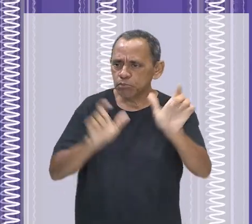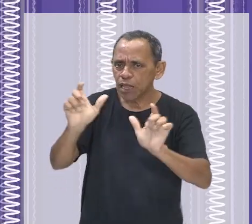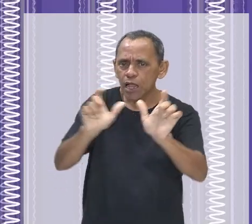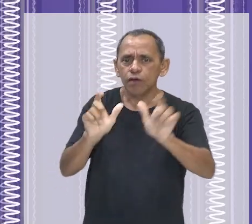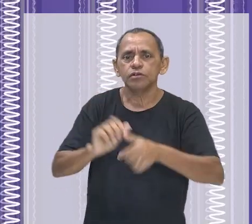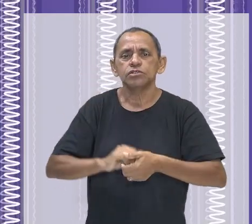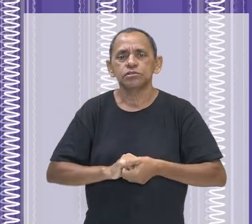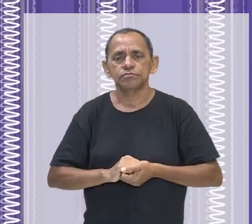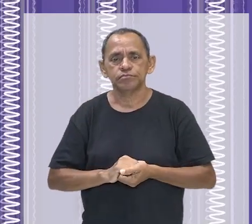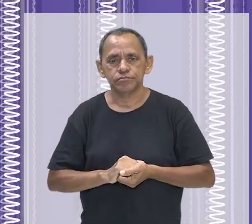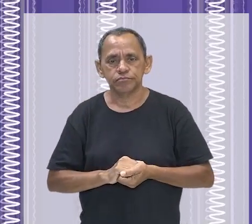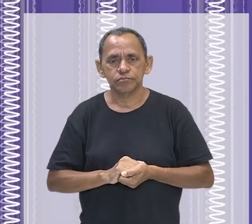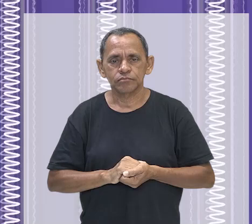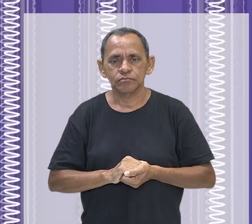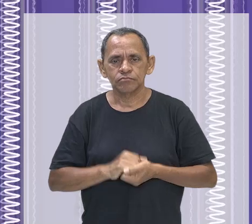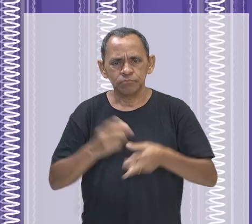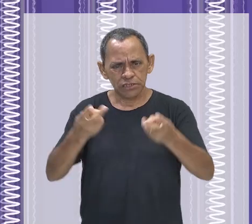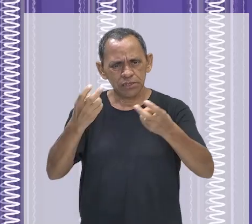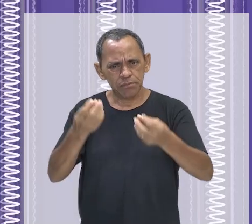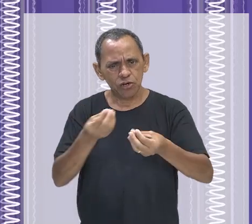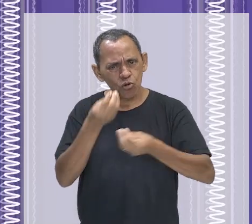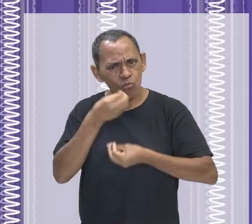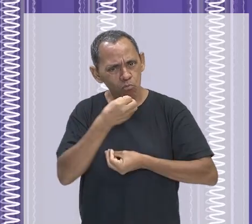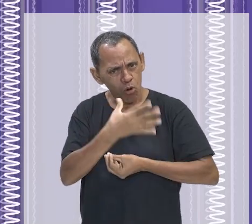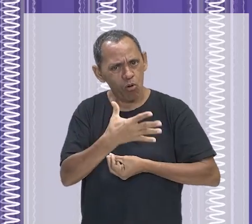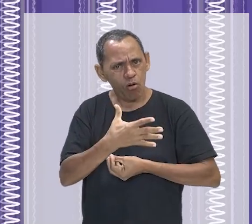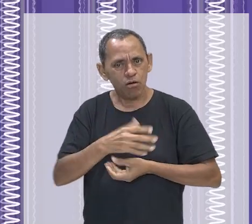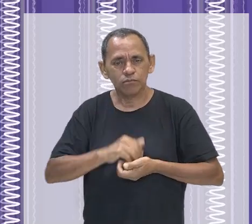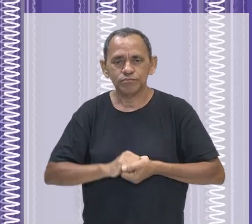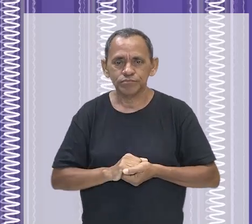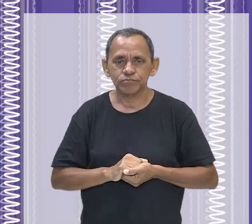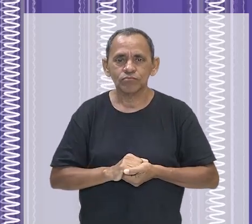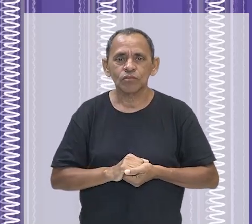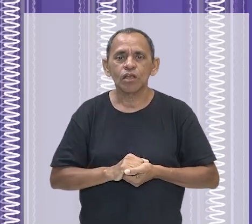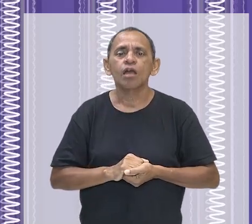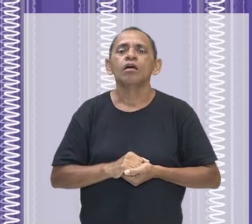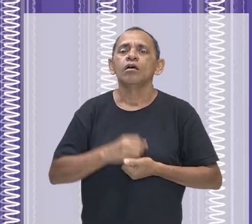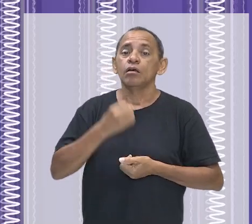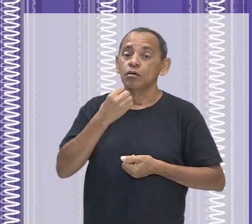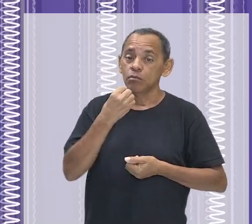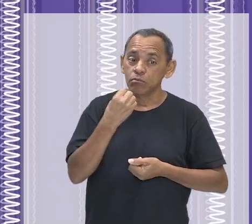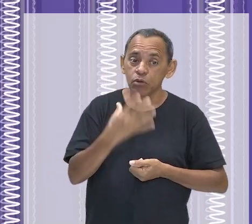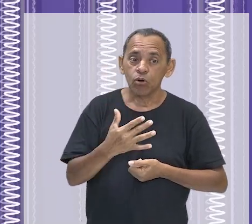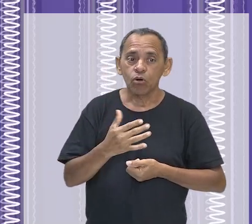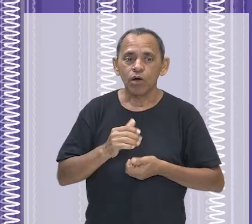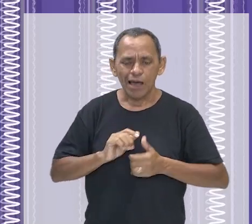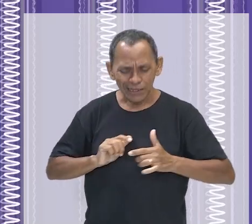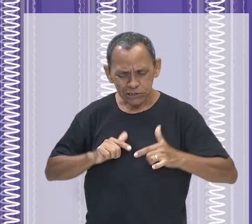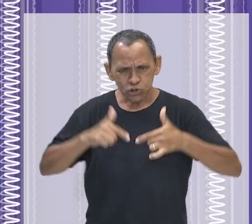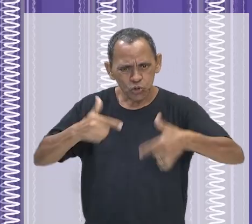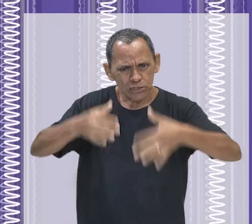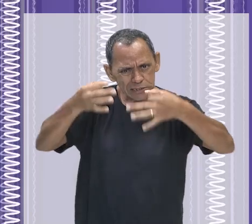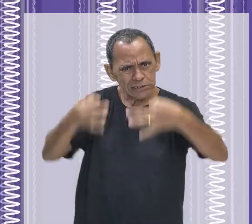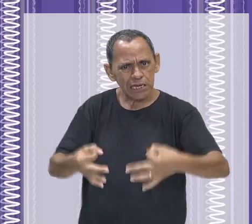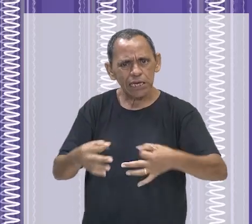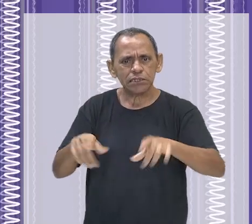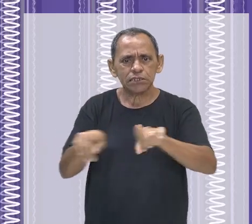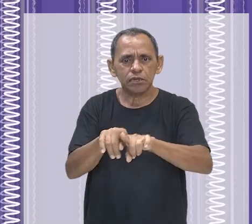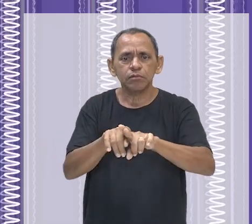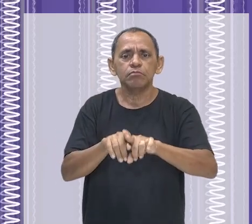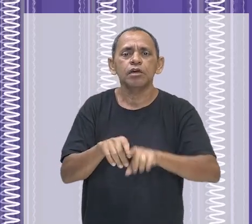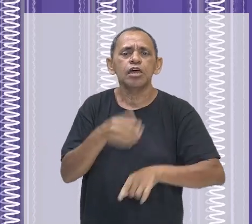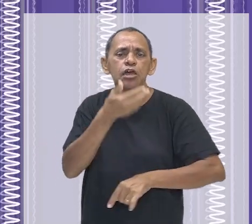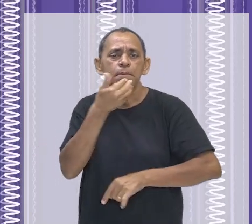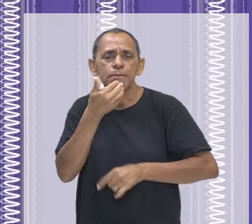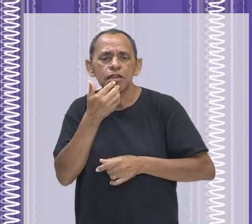Olha que bacana. Um bom exemplo fala mais do que 1000 palavras. E